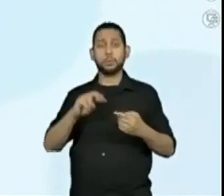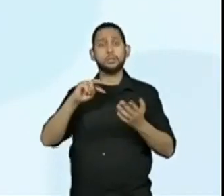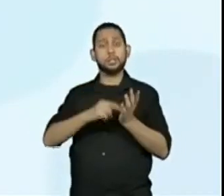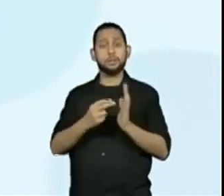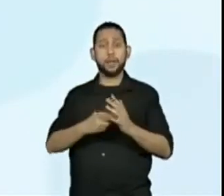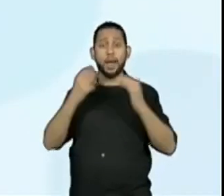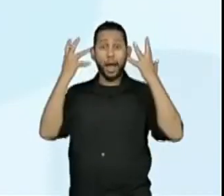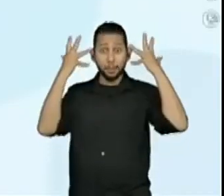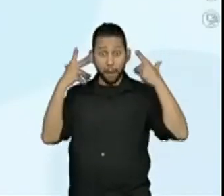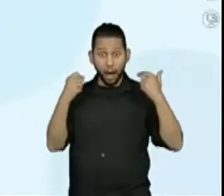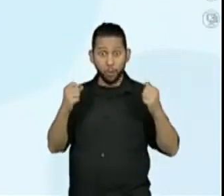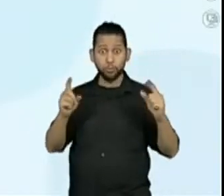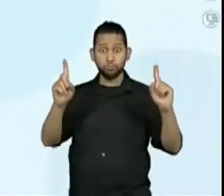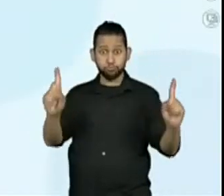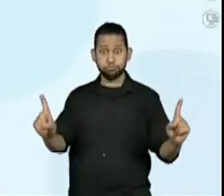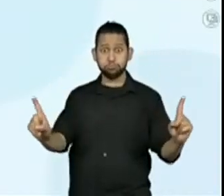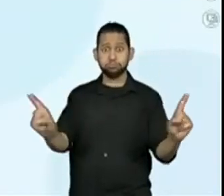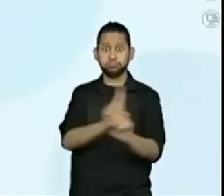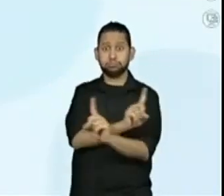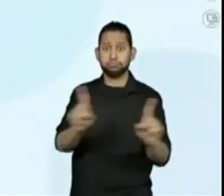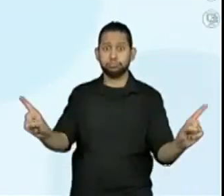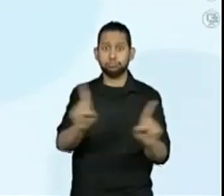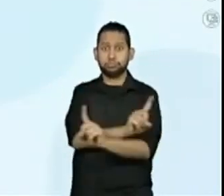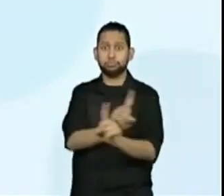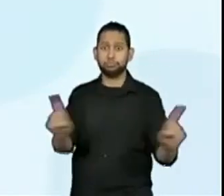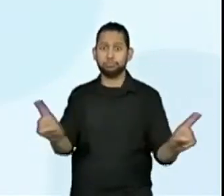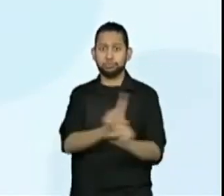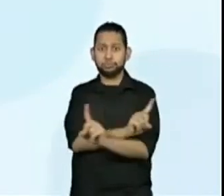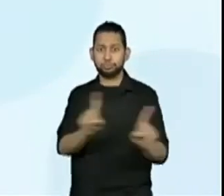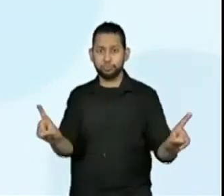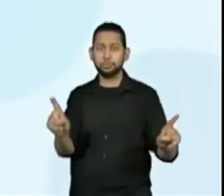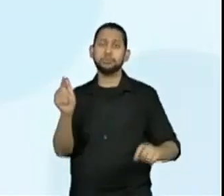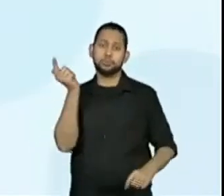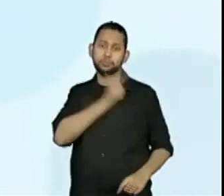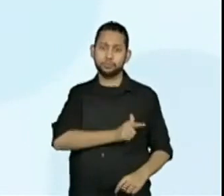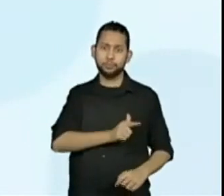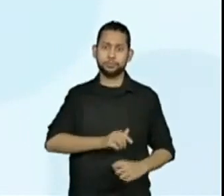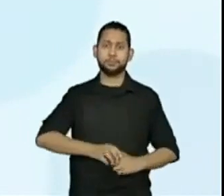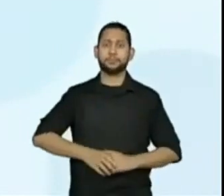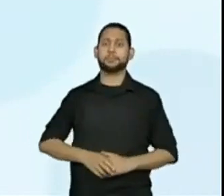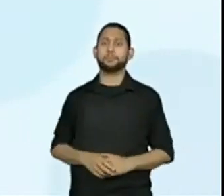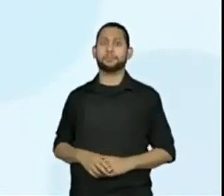adequada. Corredores para a fauna.